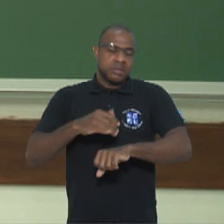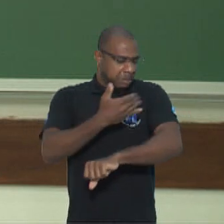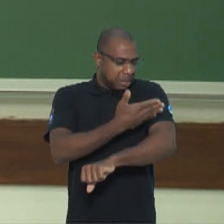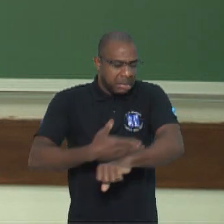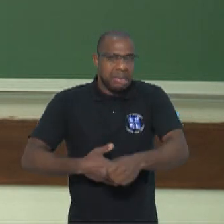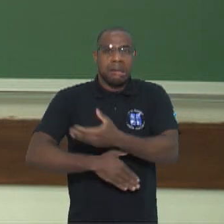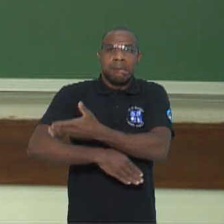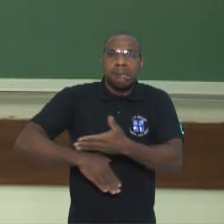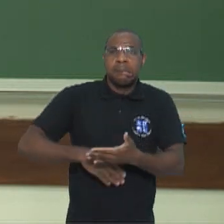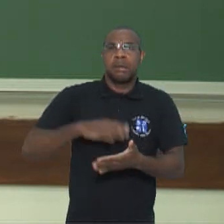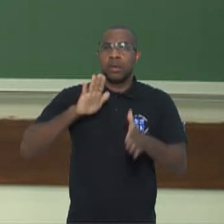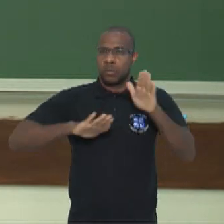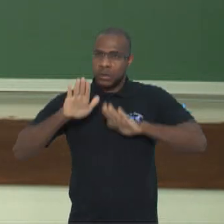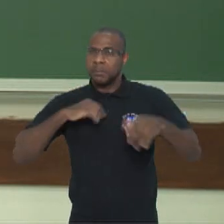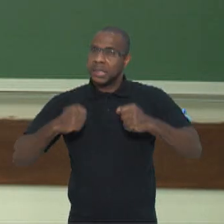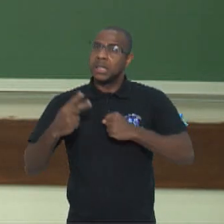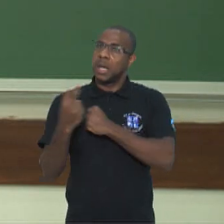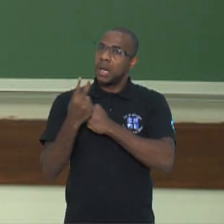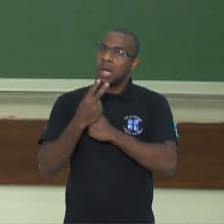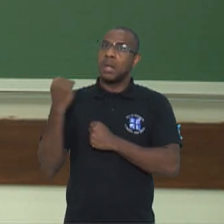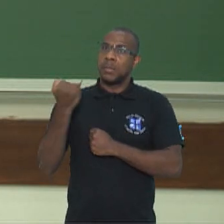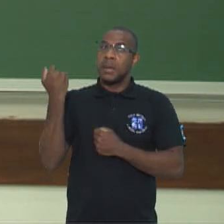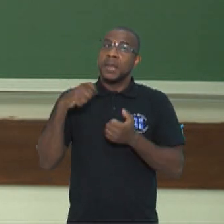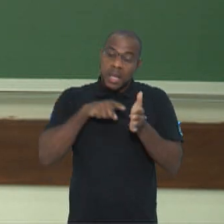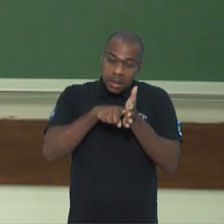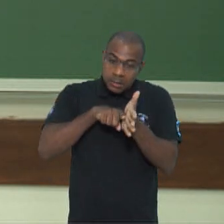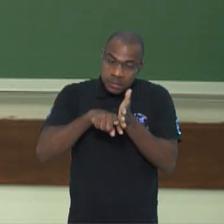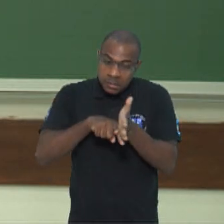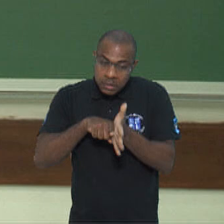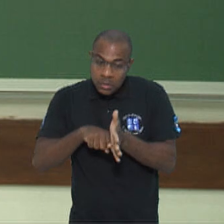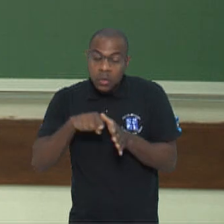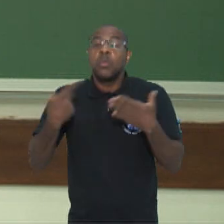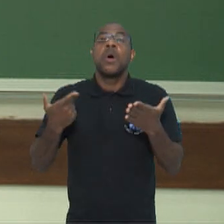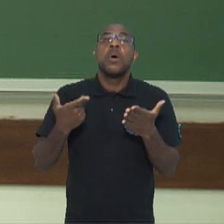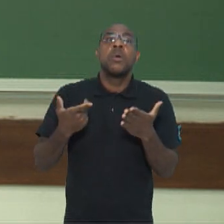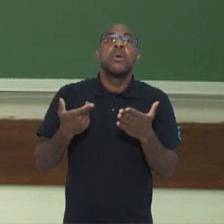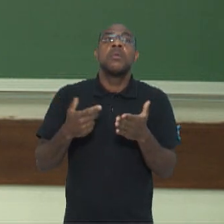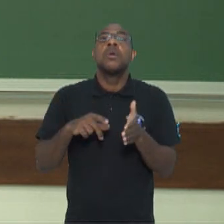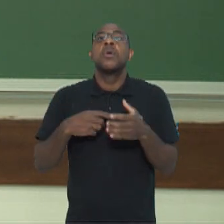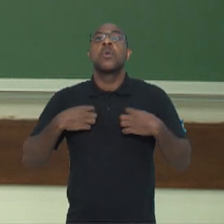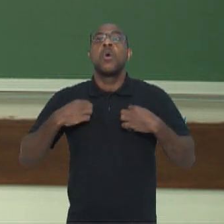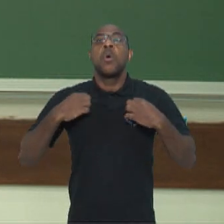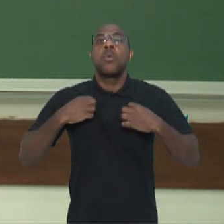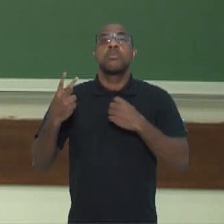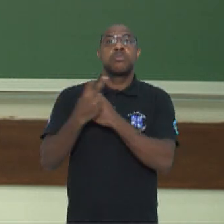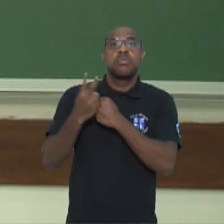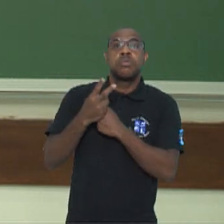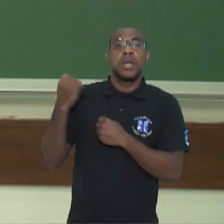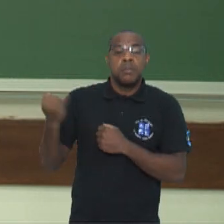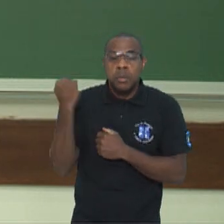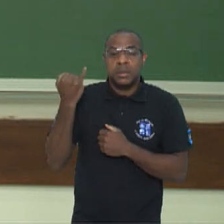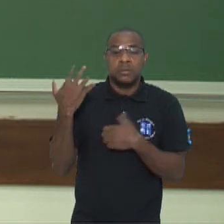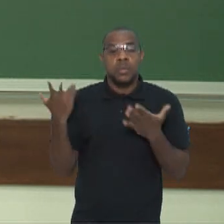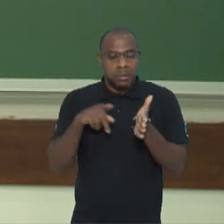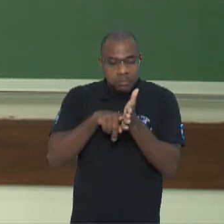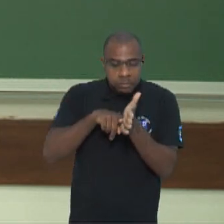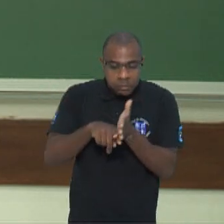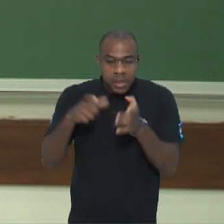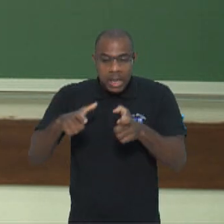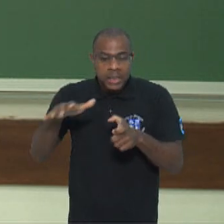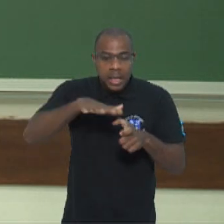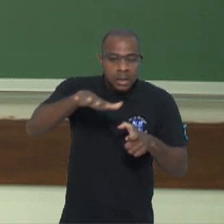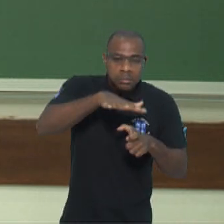ter os equipamentos adequados. É necessário pesquisar exatamente que tipo de equipamento é necessário para cada tipo de montanha ou para cada região que